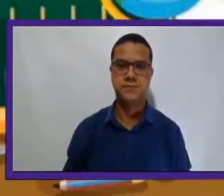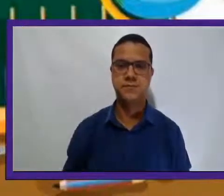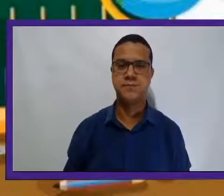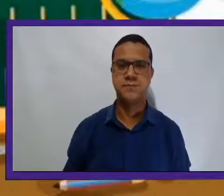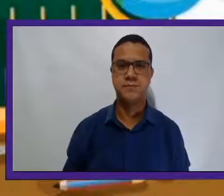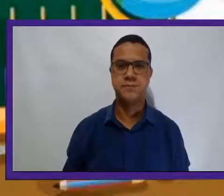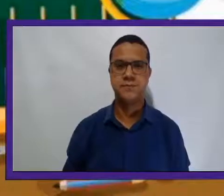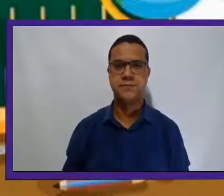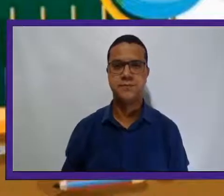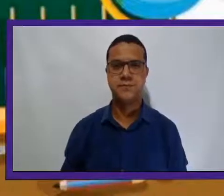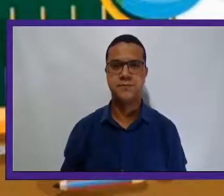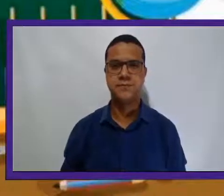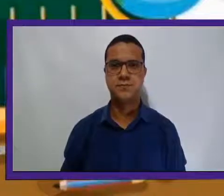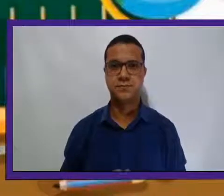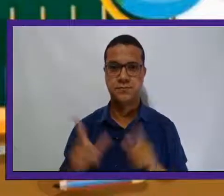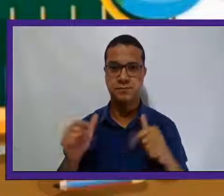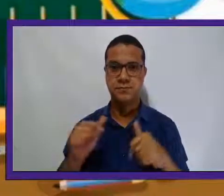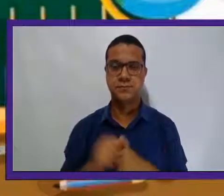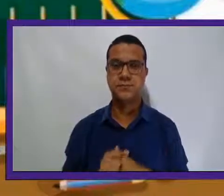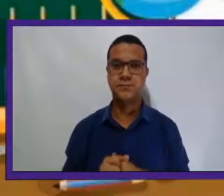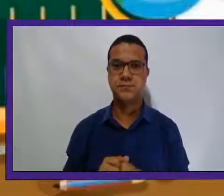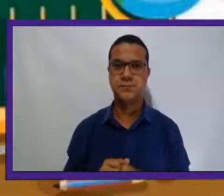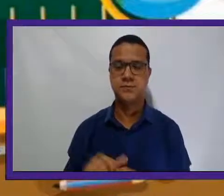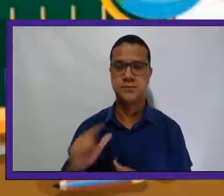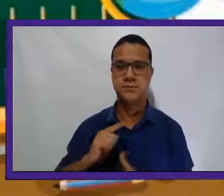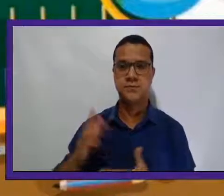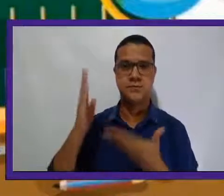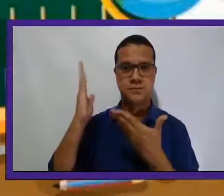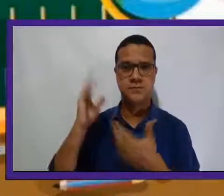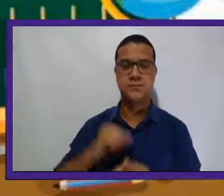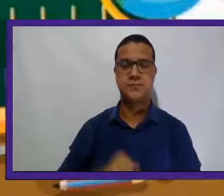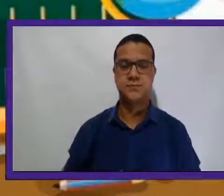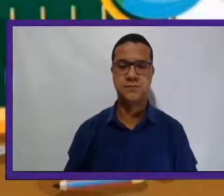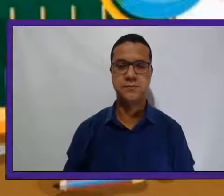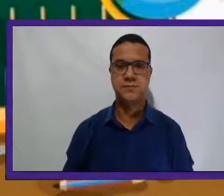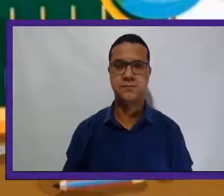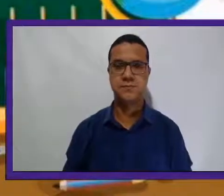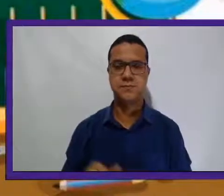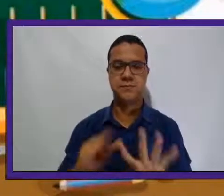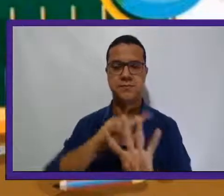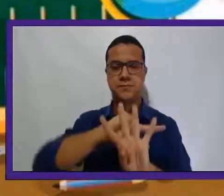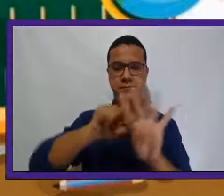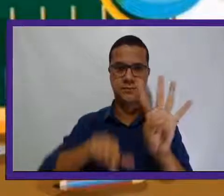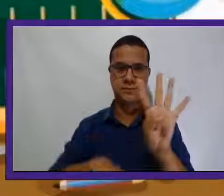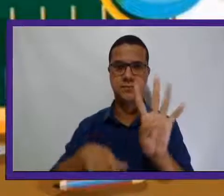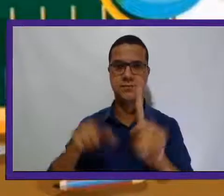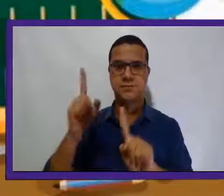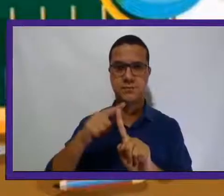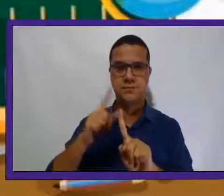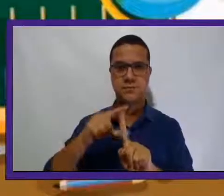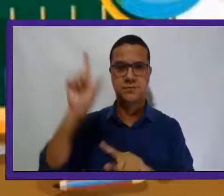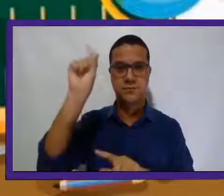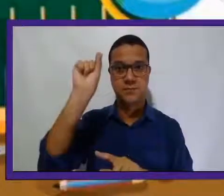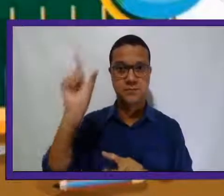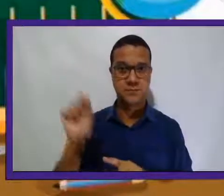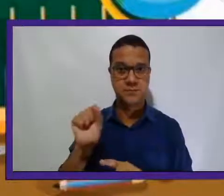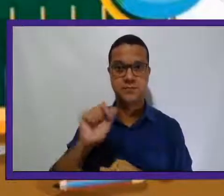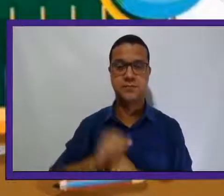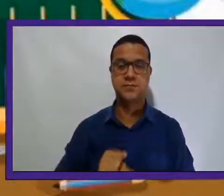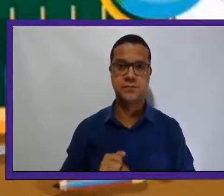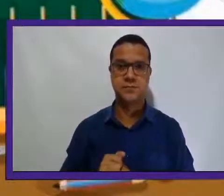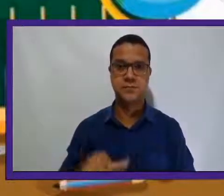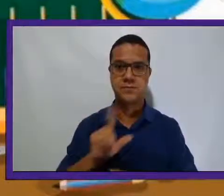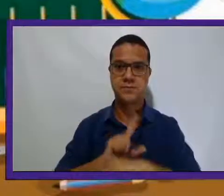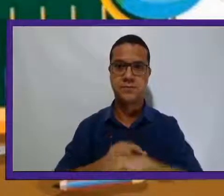Da Lua Que fica iluminada Então Lua nova Lua crescente Lua cheia E Lua minguante São os quatro Tipos de Lua Quatro